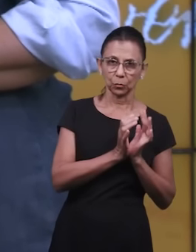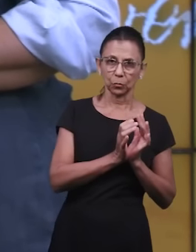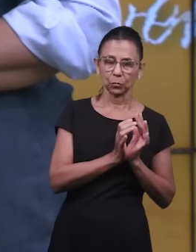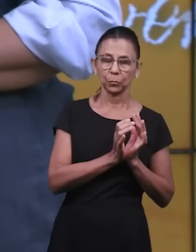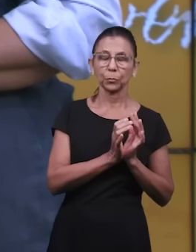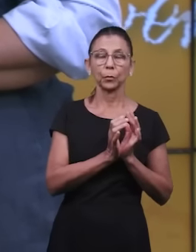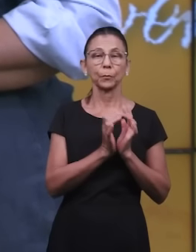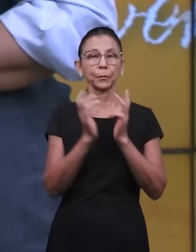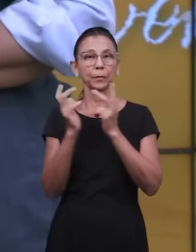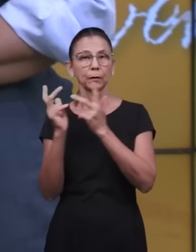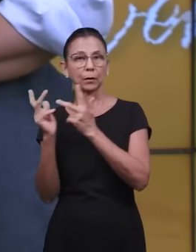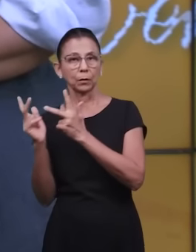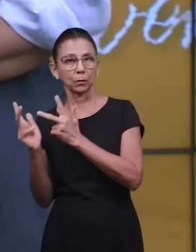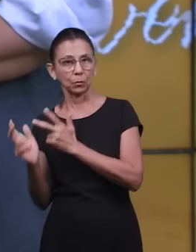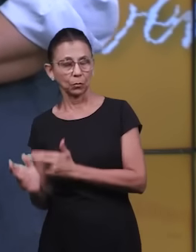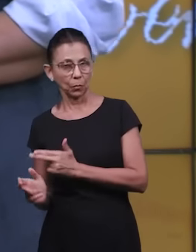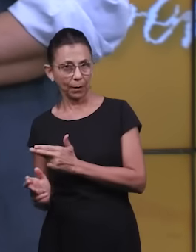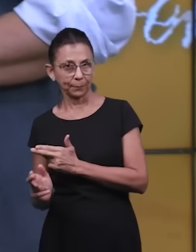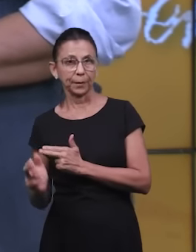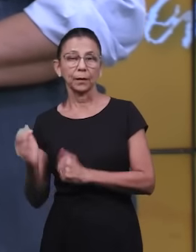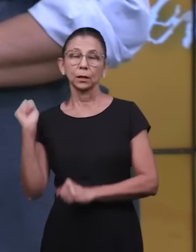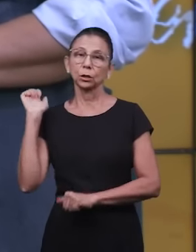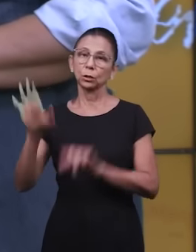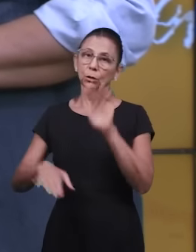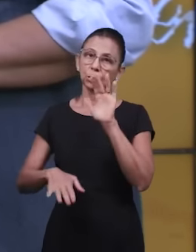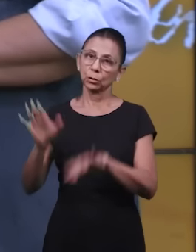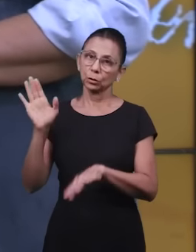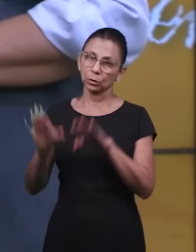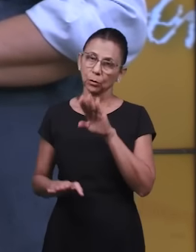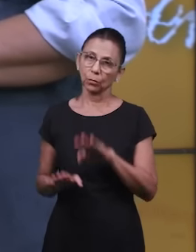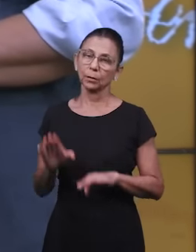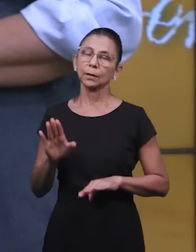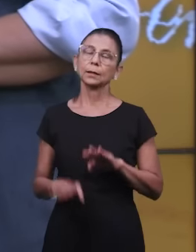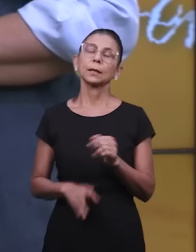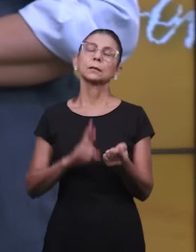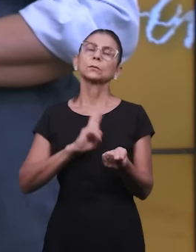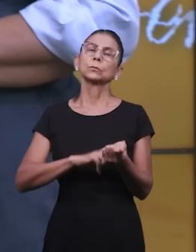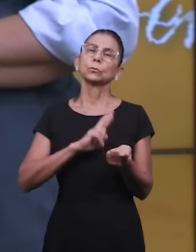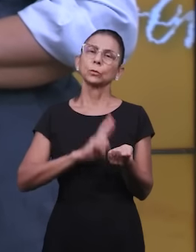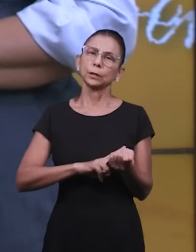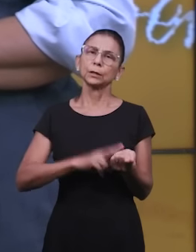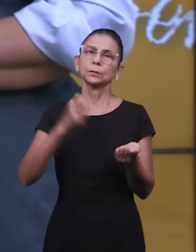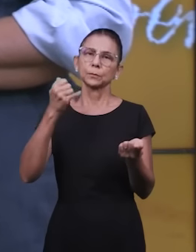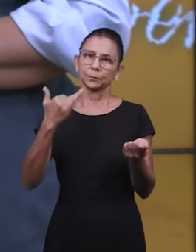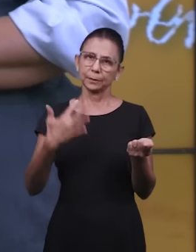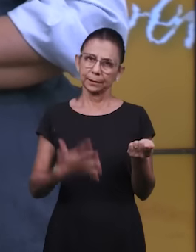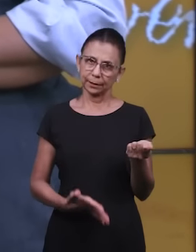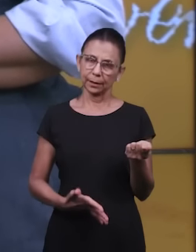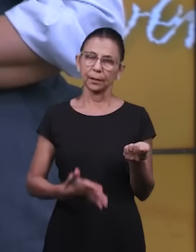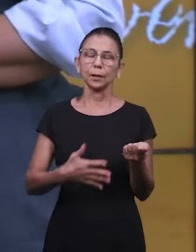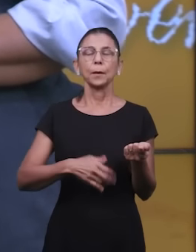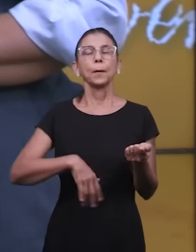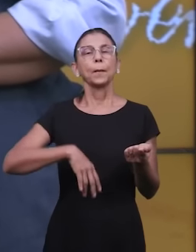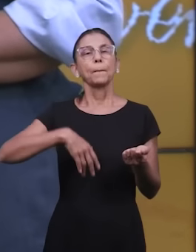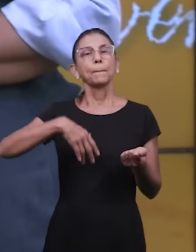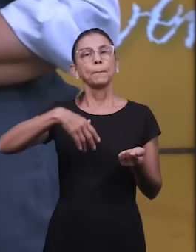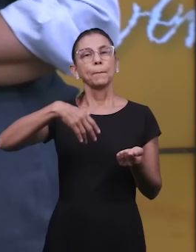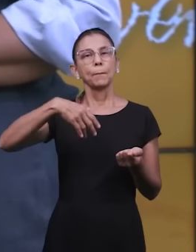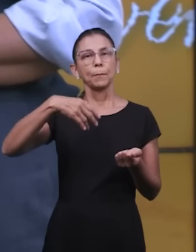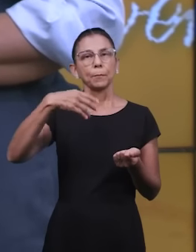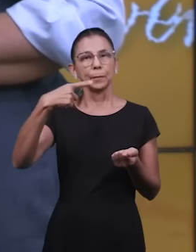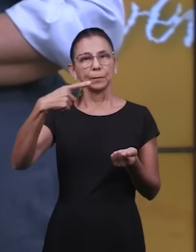mesma forma, aí nós vamos tocar naqueles mesmos ritmos que a tia ensinou. O